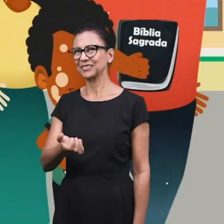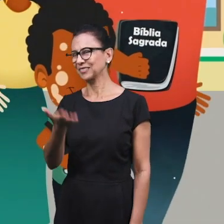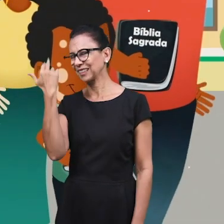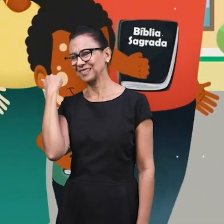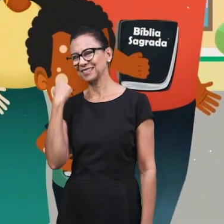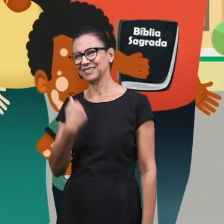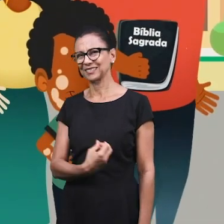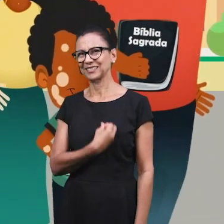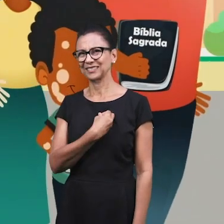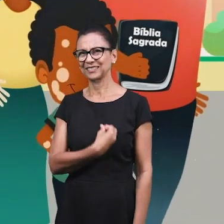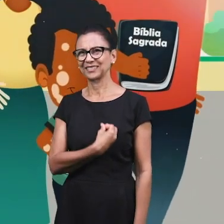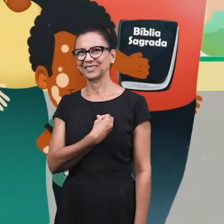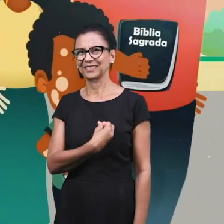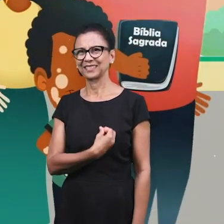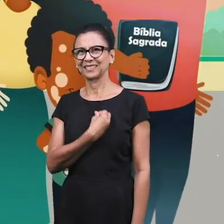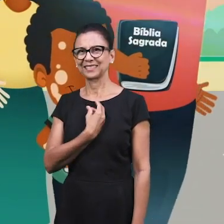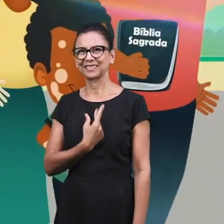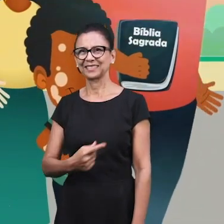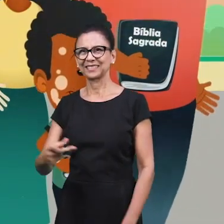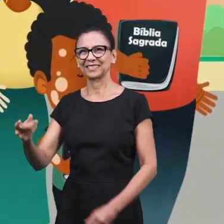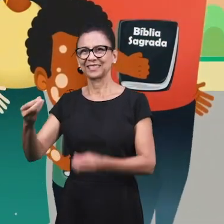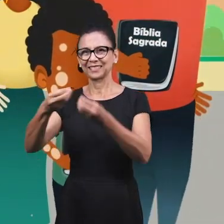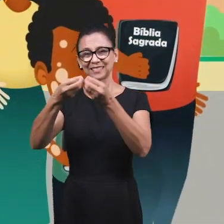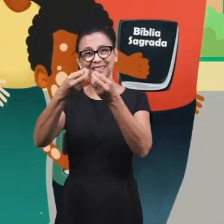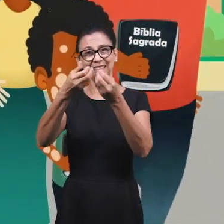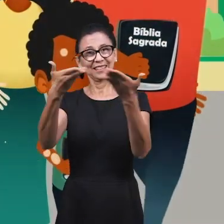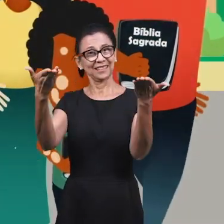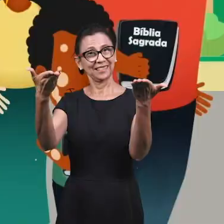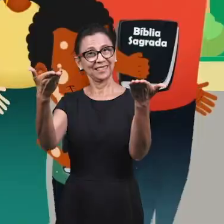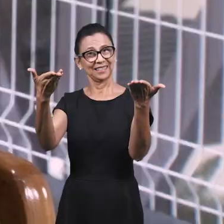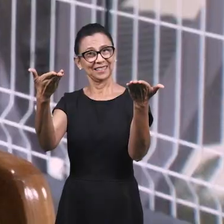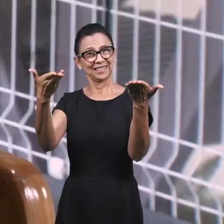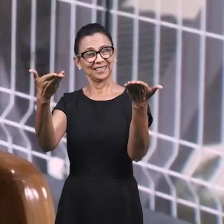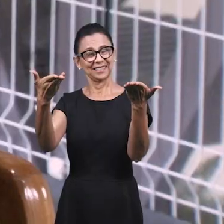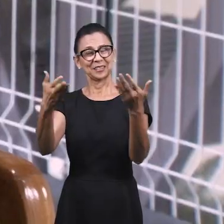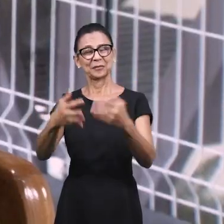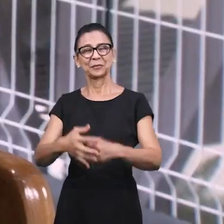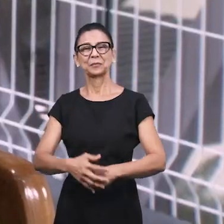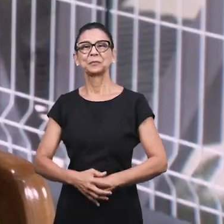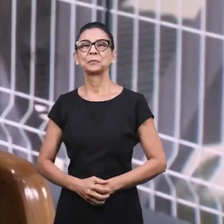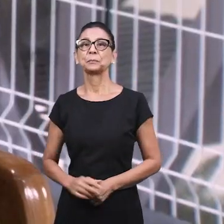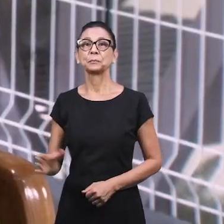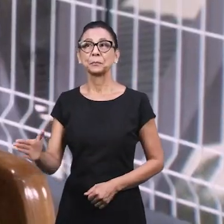que vida eterna quer lhes dar.